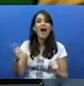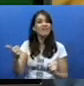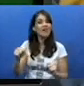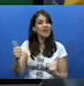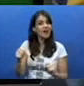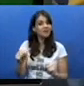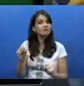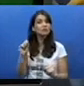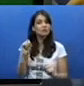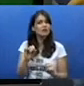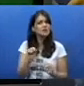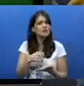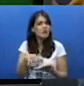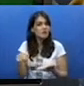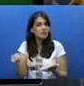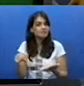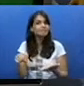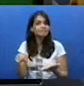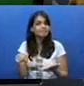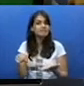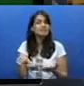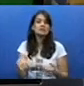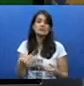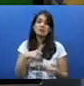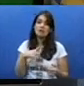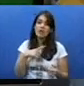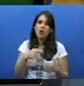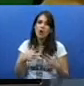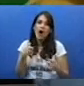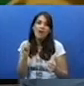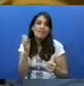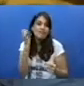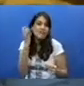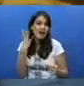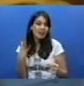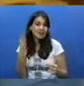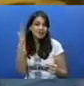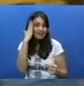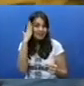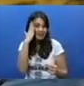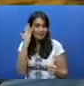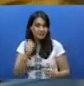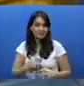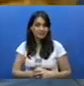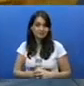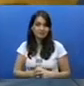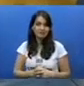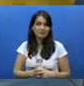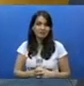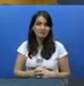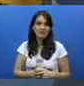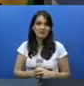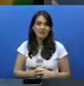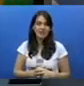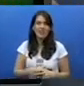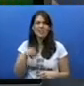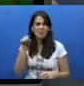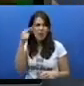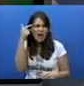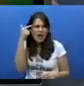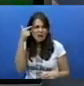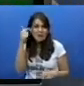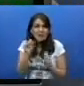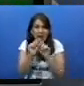que escrevemos, se está fácil de entender a mensagem do texto, tá? Às vezes, para você, na sua cabecinha,